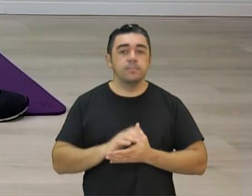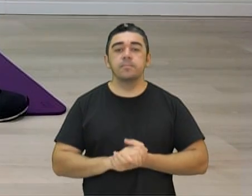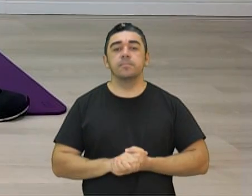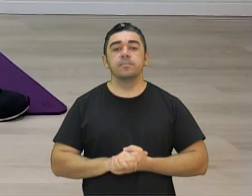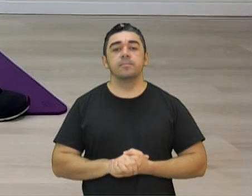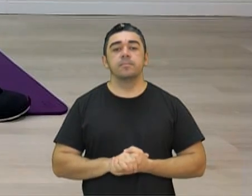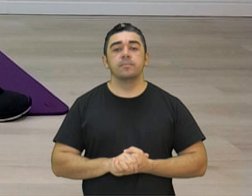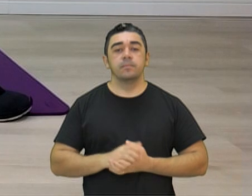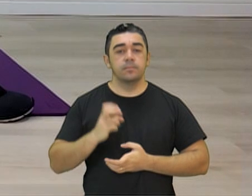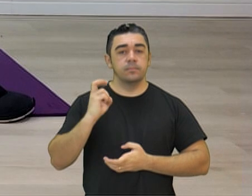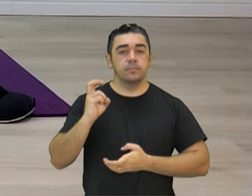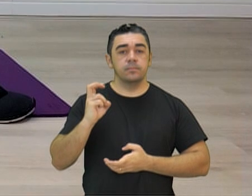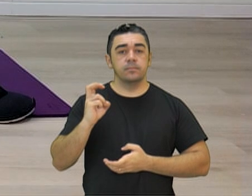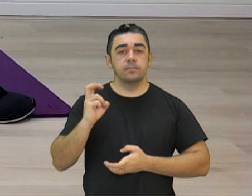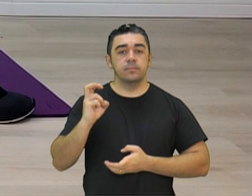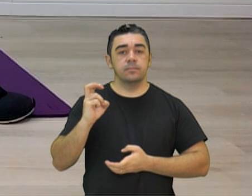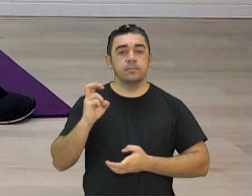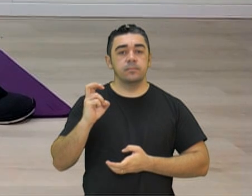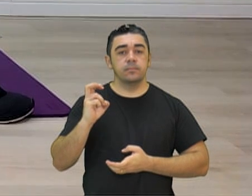5,